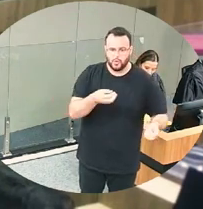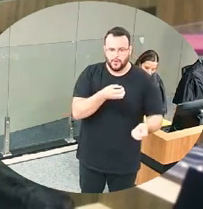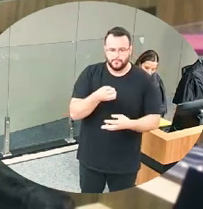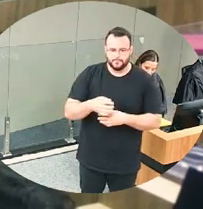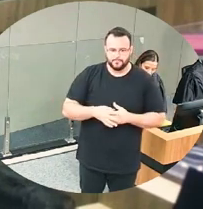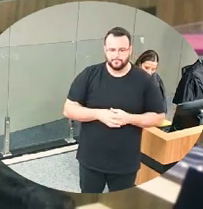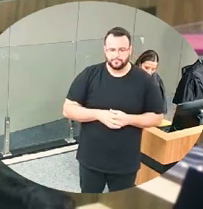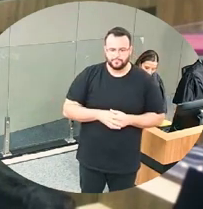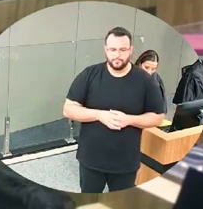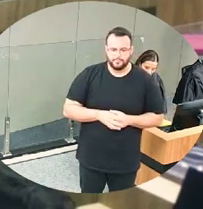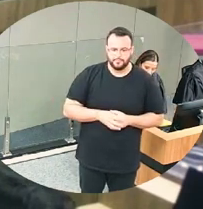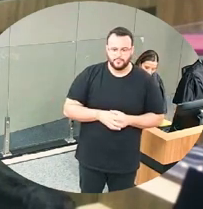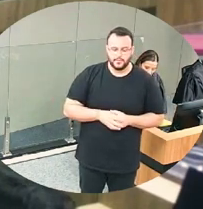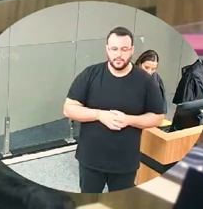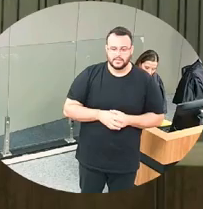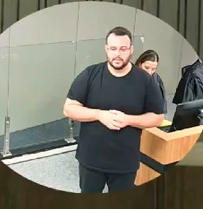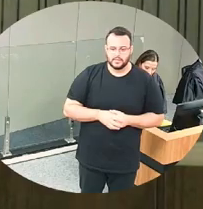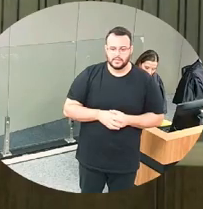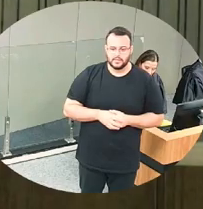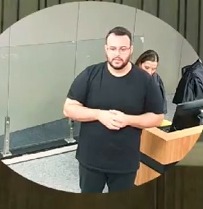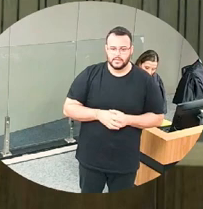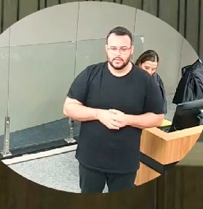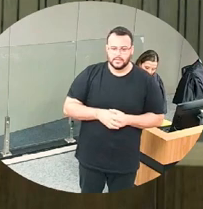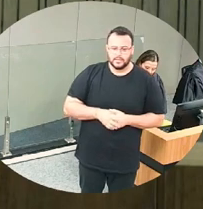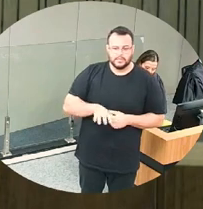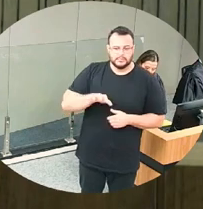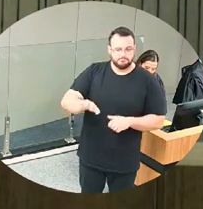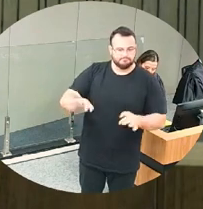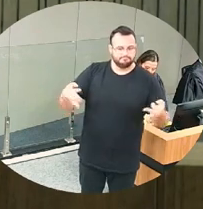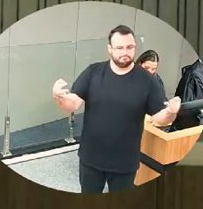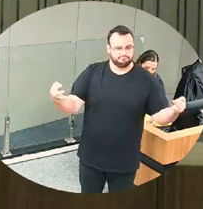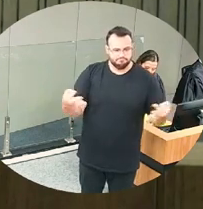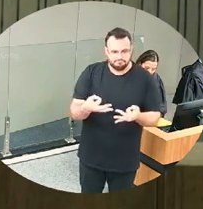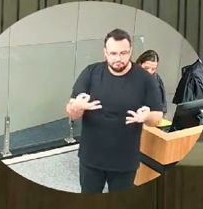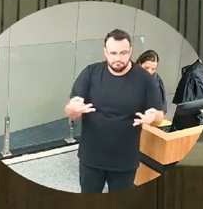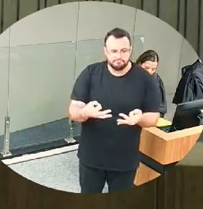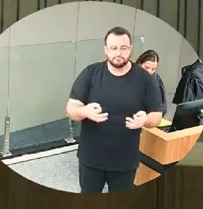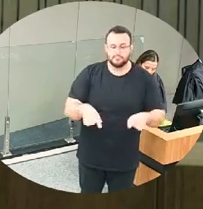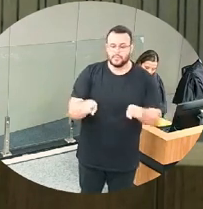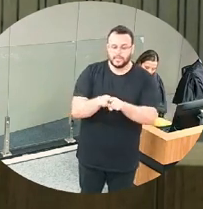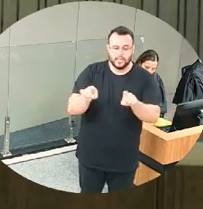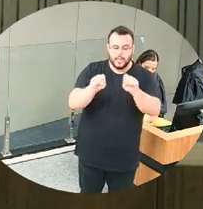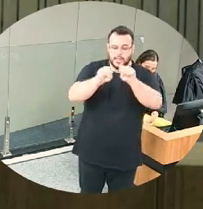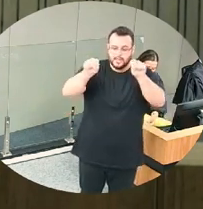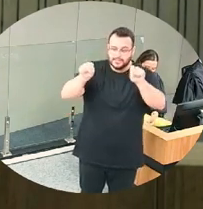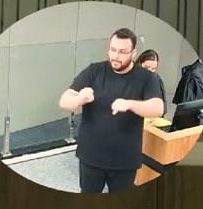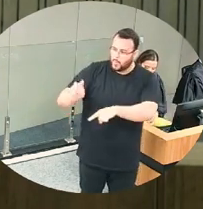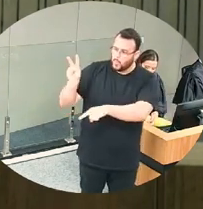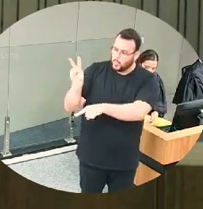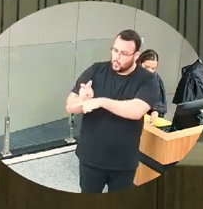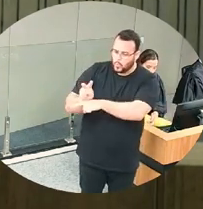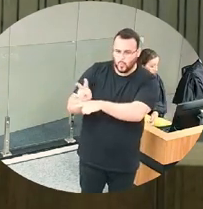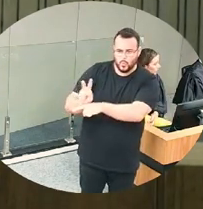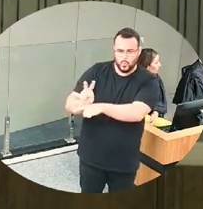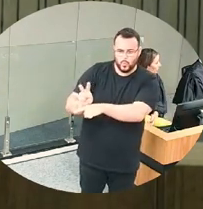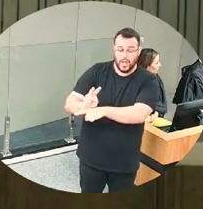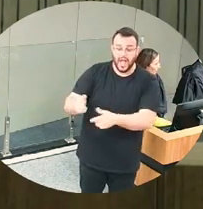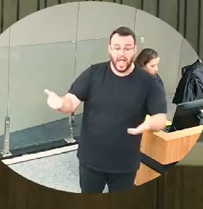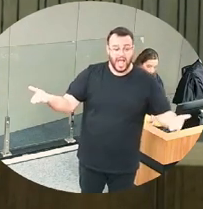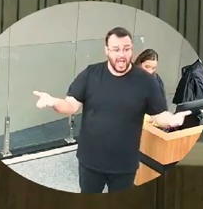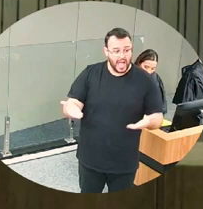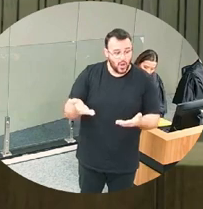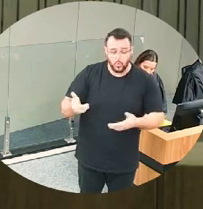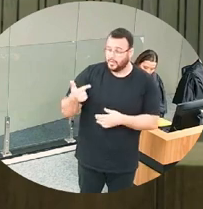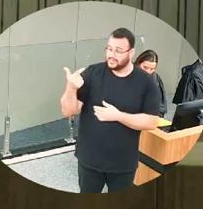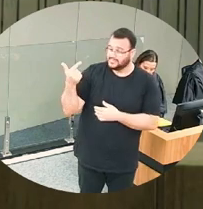gabinetes do desembargadores isso e foi essencial adotamos um sistema de zeladoria agora não